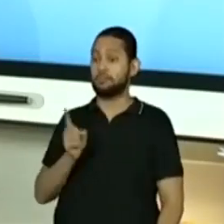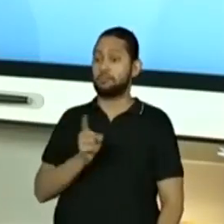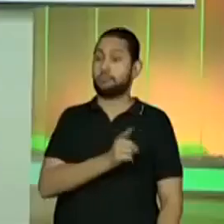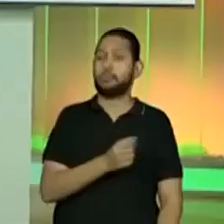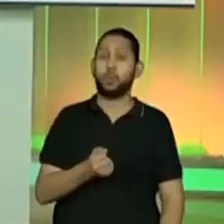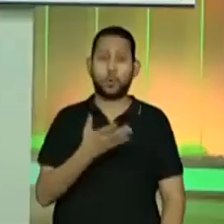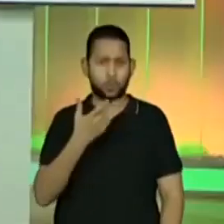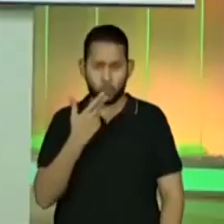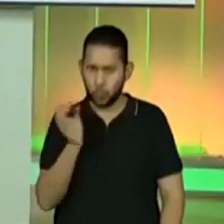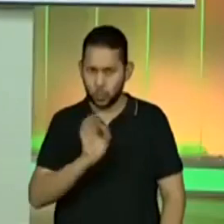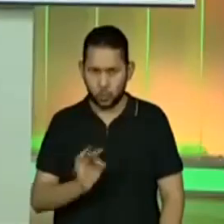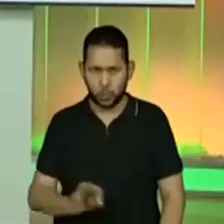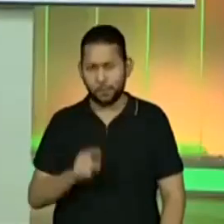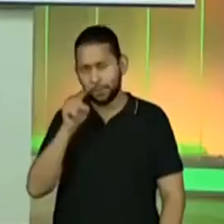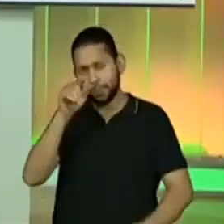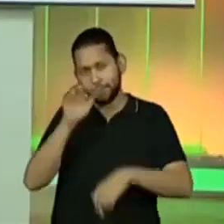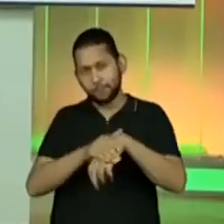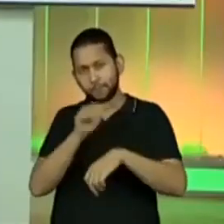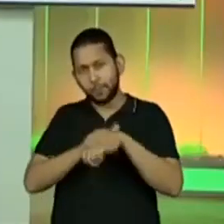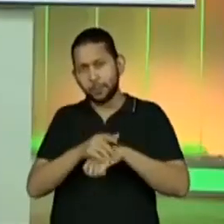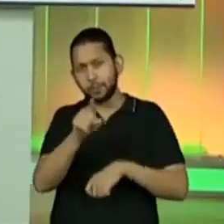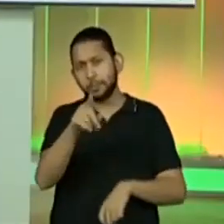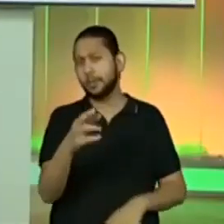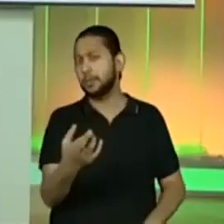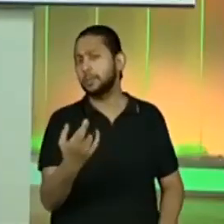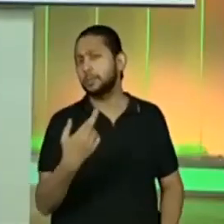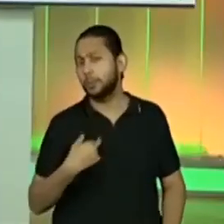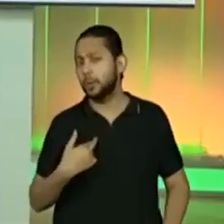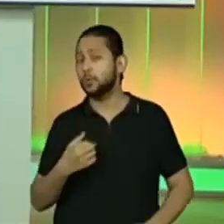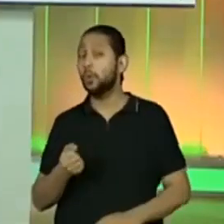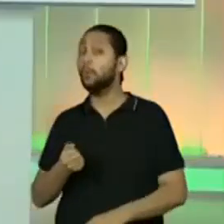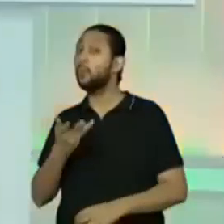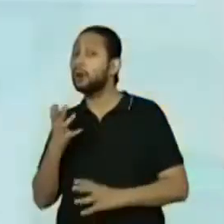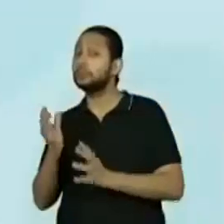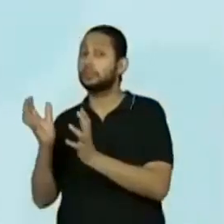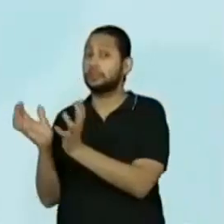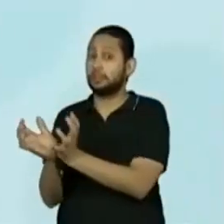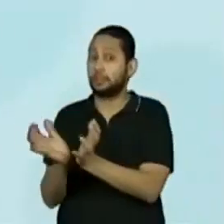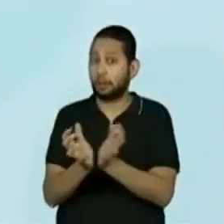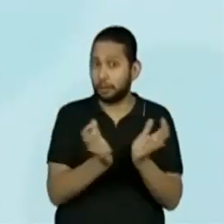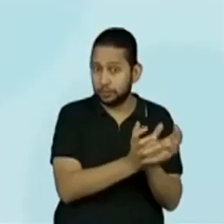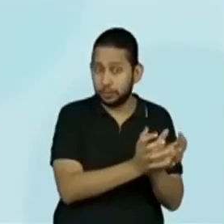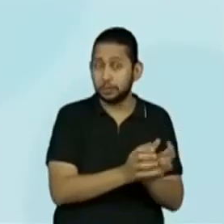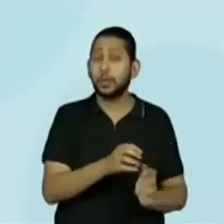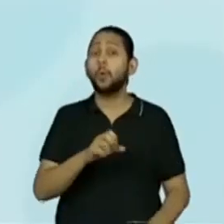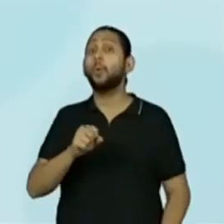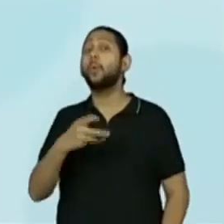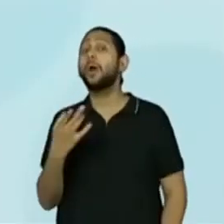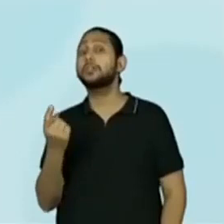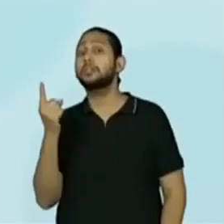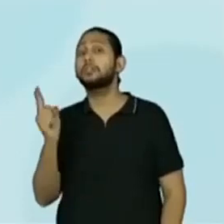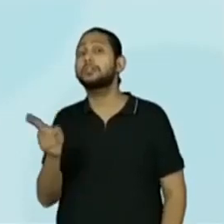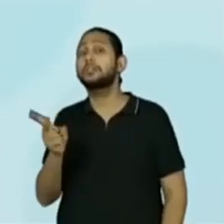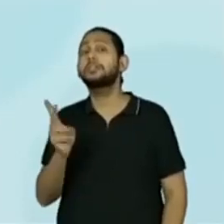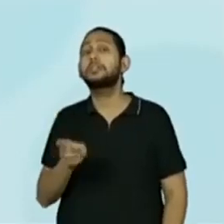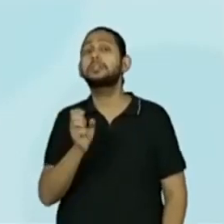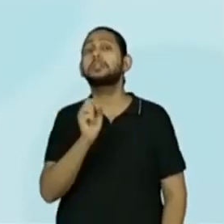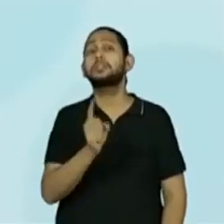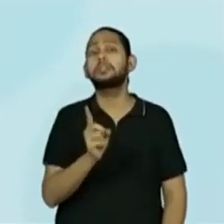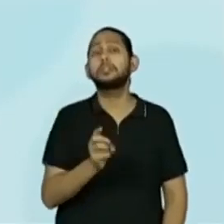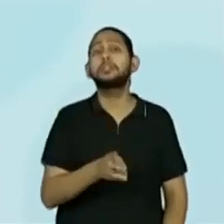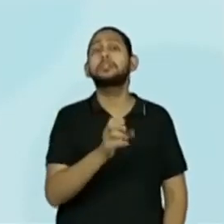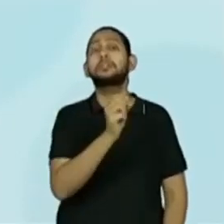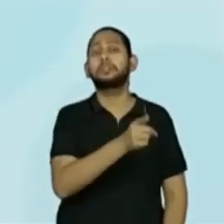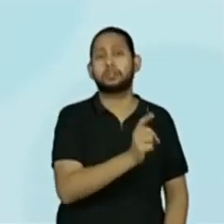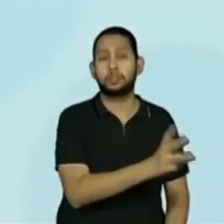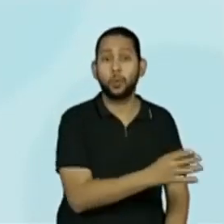quero que agora você me diga quantas classes e quantas ordens. E aí, uma coisa bem importante é esta palavrinha